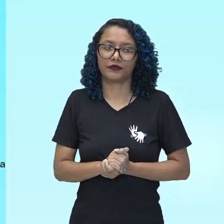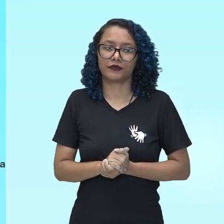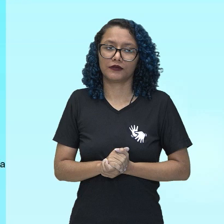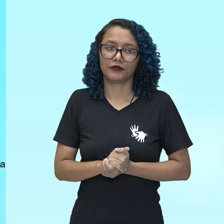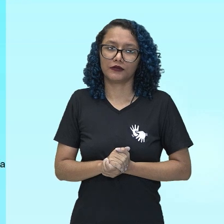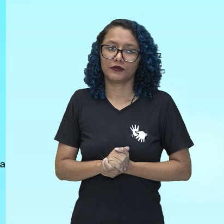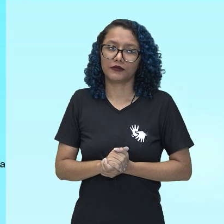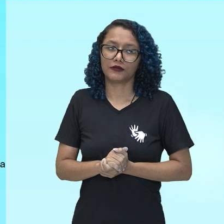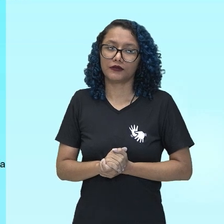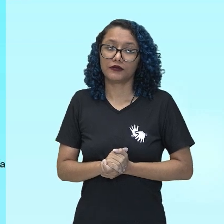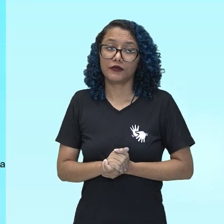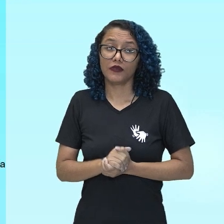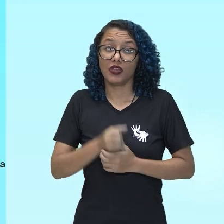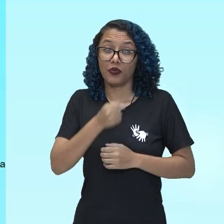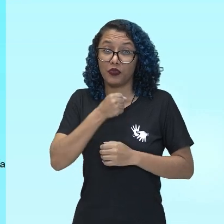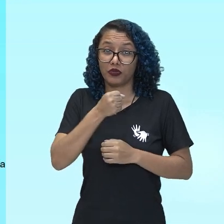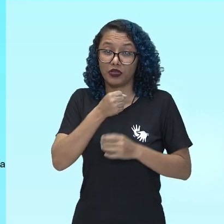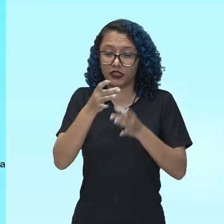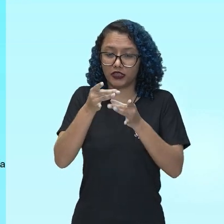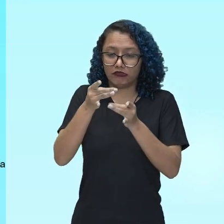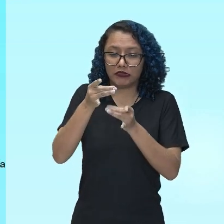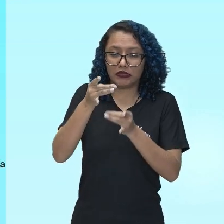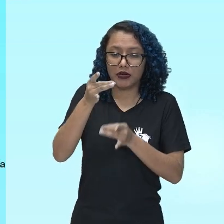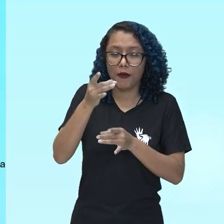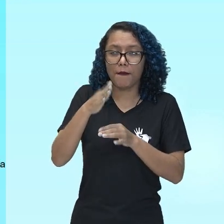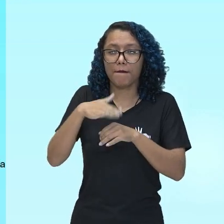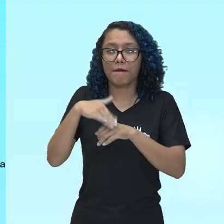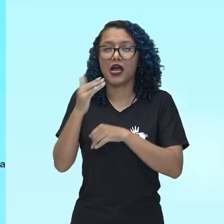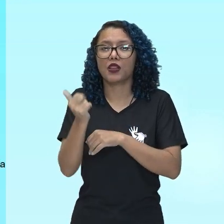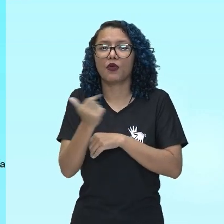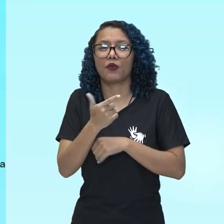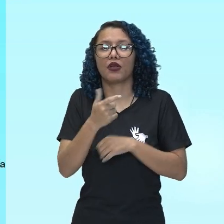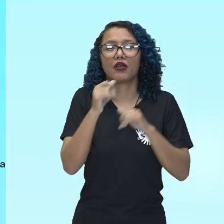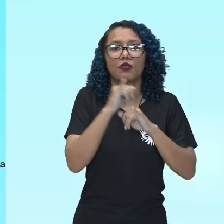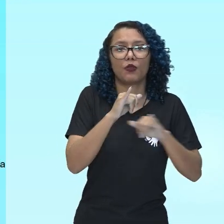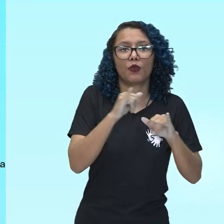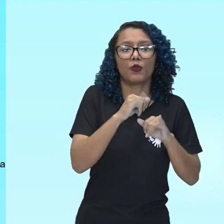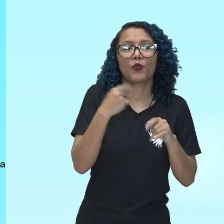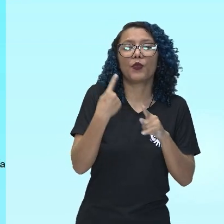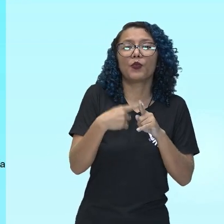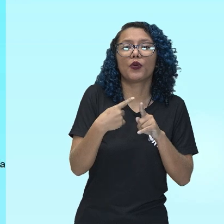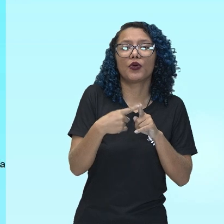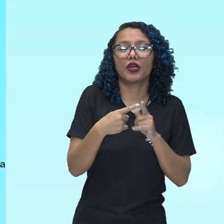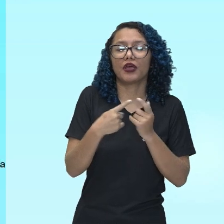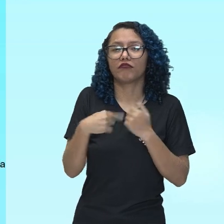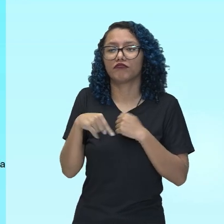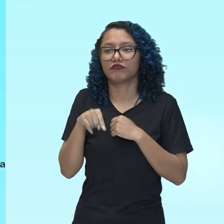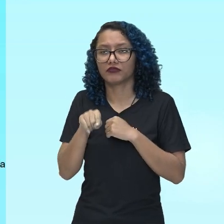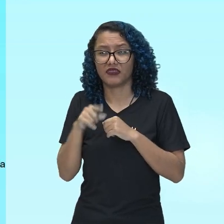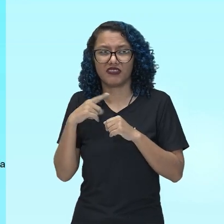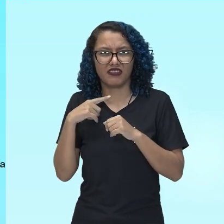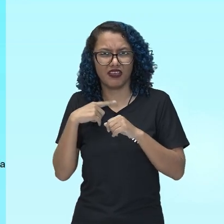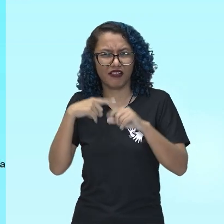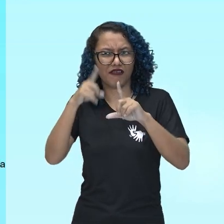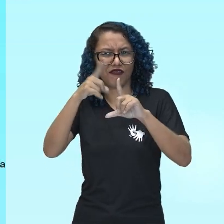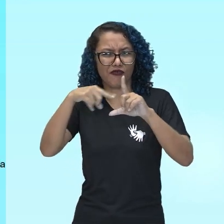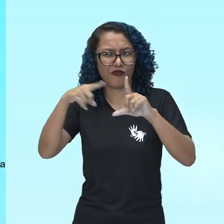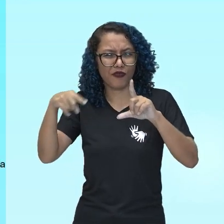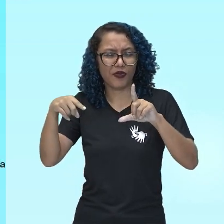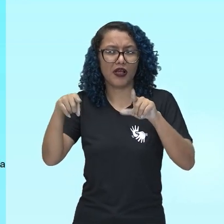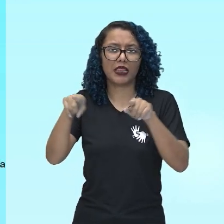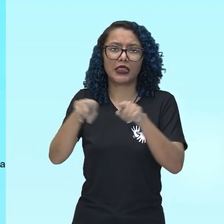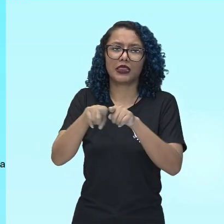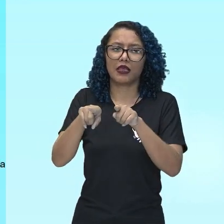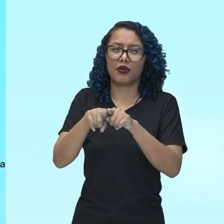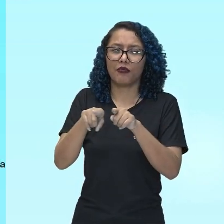é maior do que a notícia, porque ela vai trazer também, além dessas informações dos infográficos, palavras